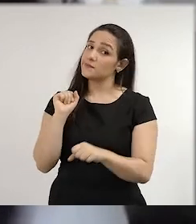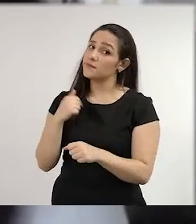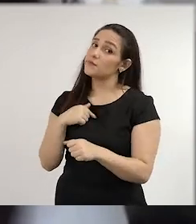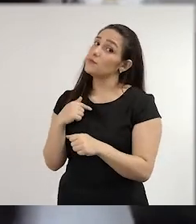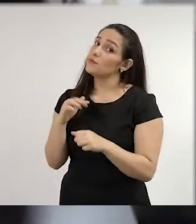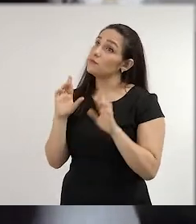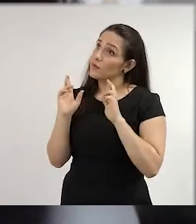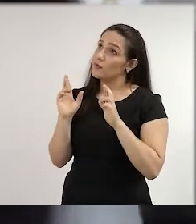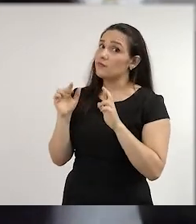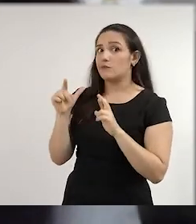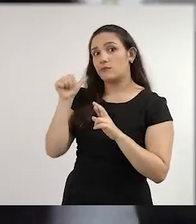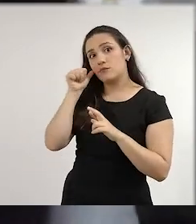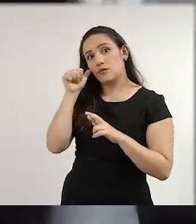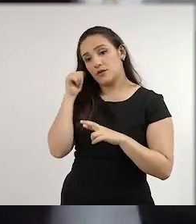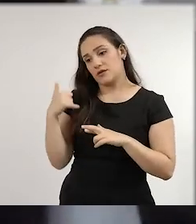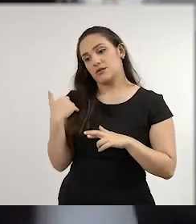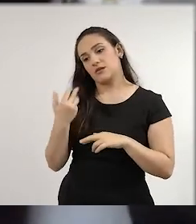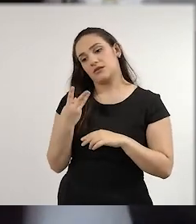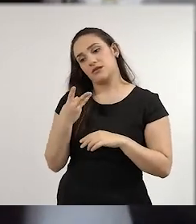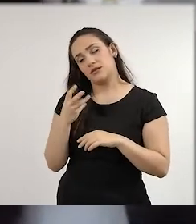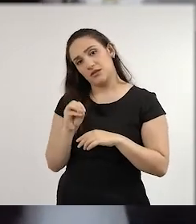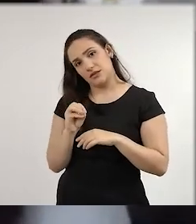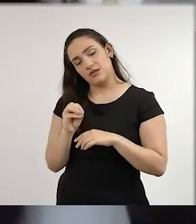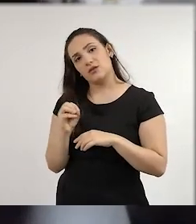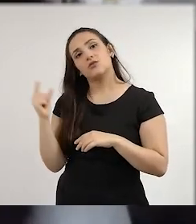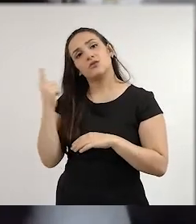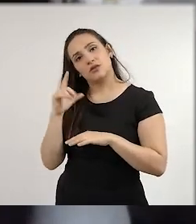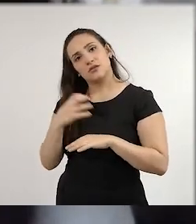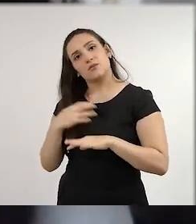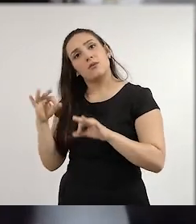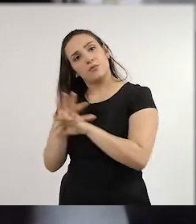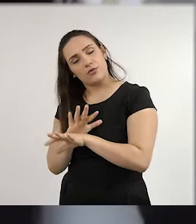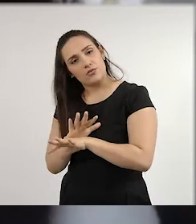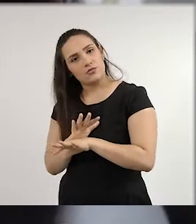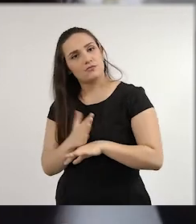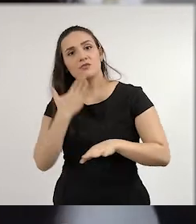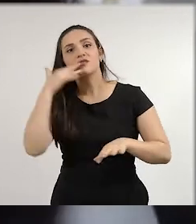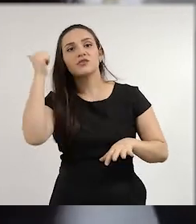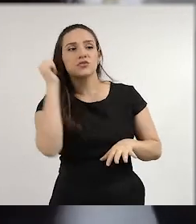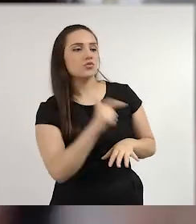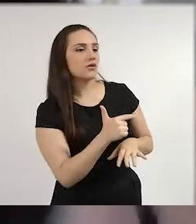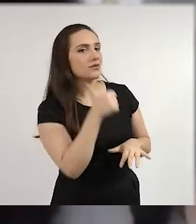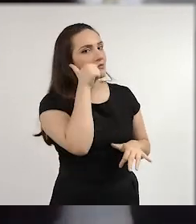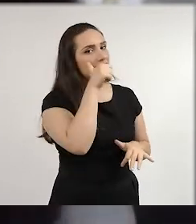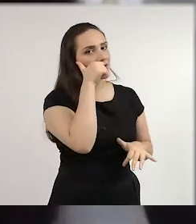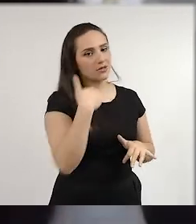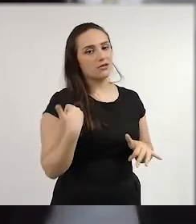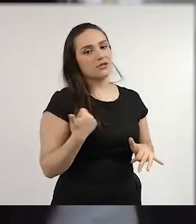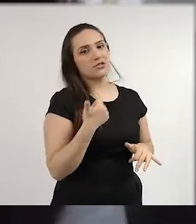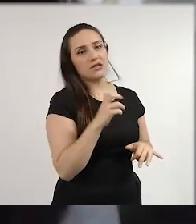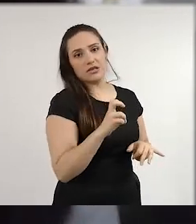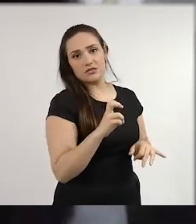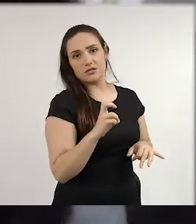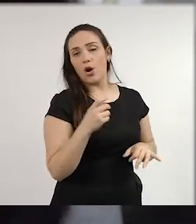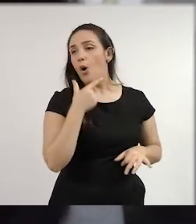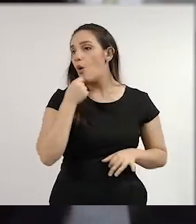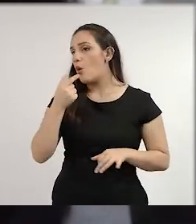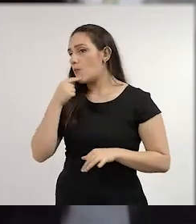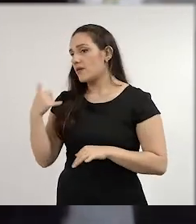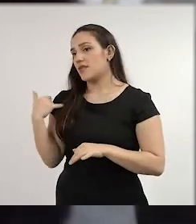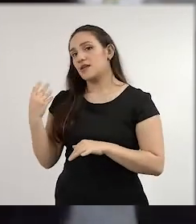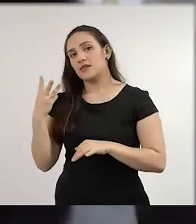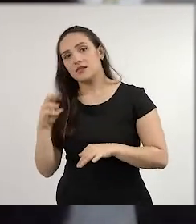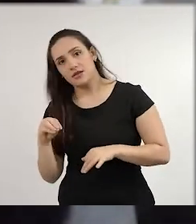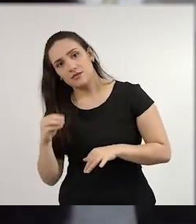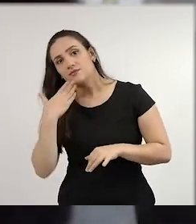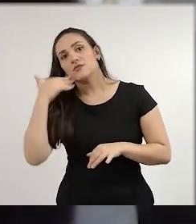mais esperado uma mulher de 30 estar preparada do que uma mulher de 15. Um homem de 30 para um homem de 15. A